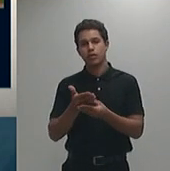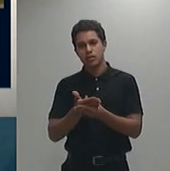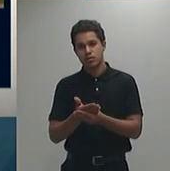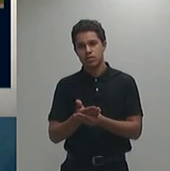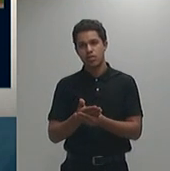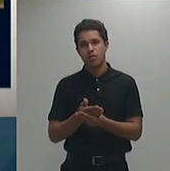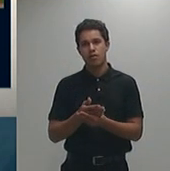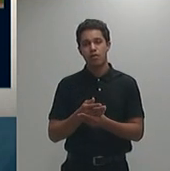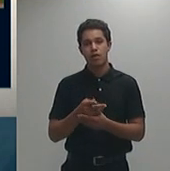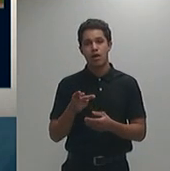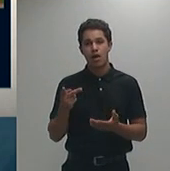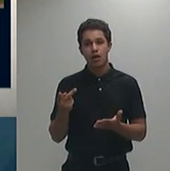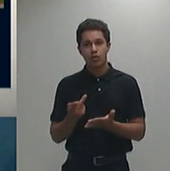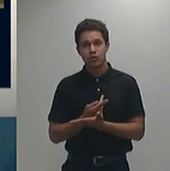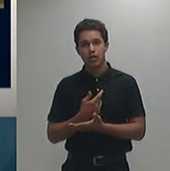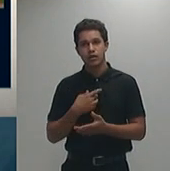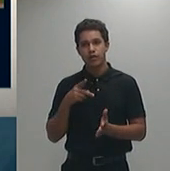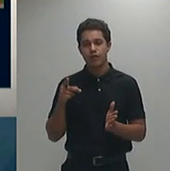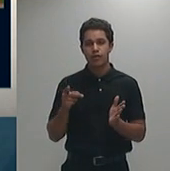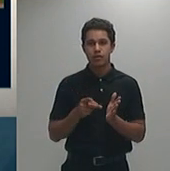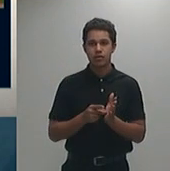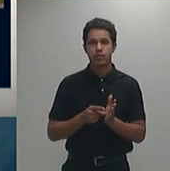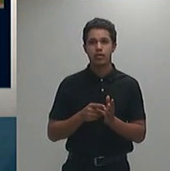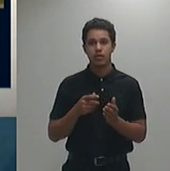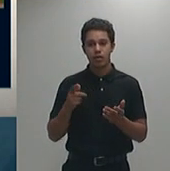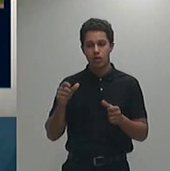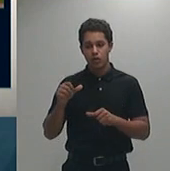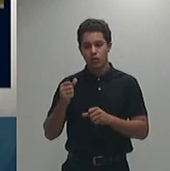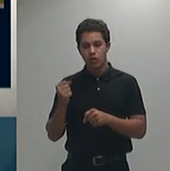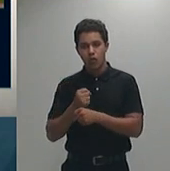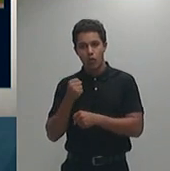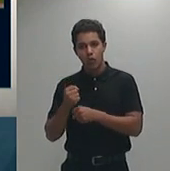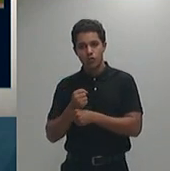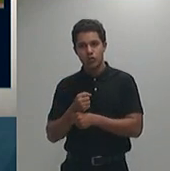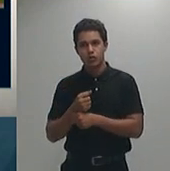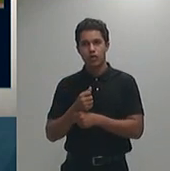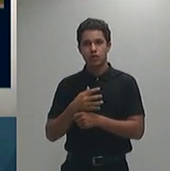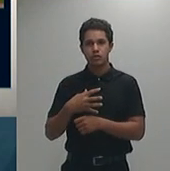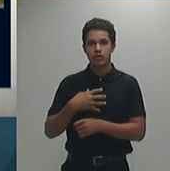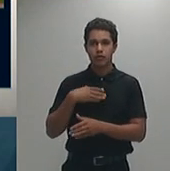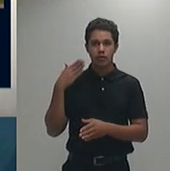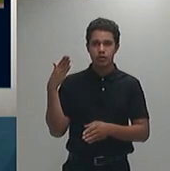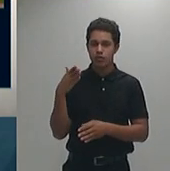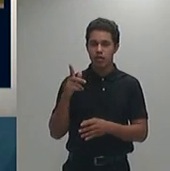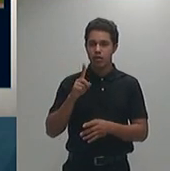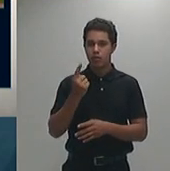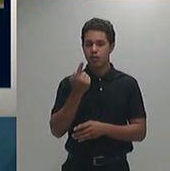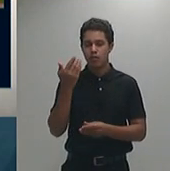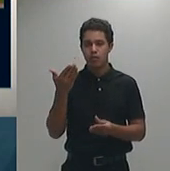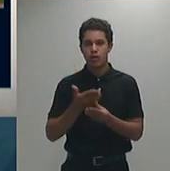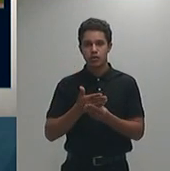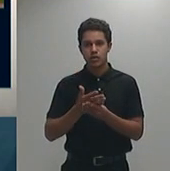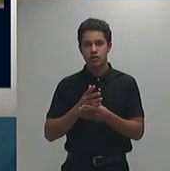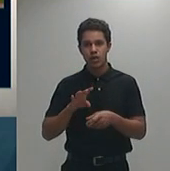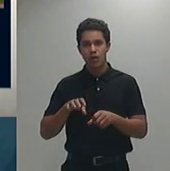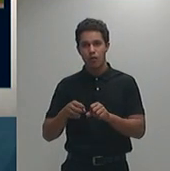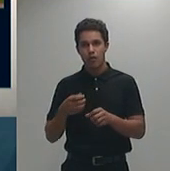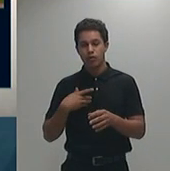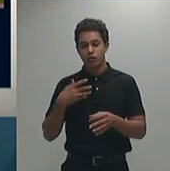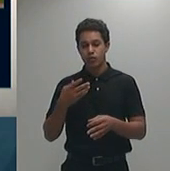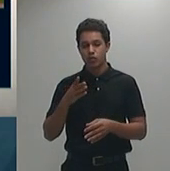opera-se validamente e produz efeitos apenas no processo em que formado o título judicial